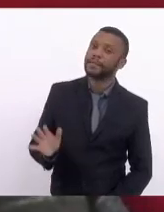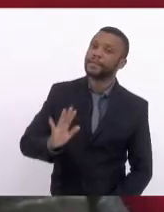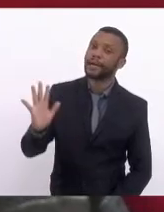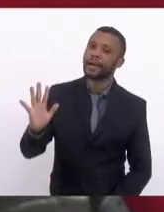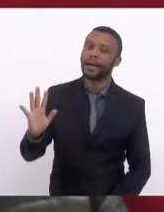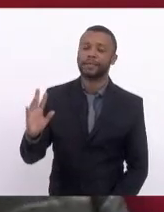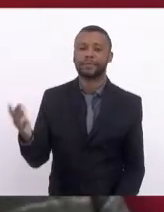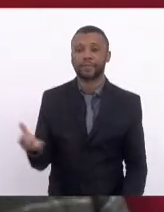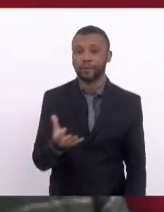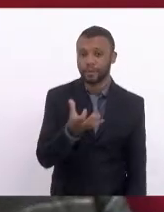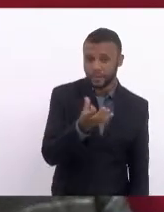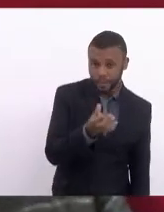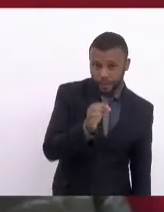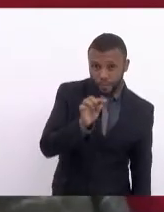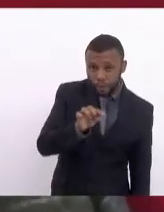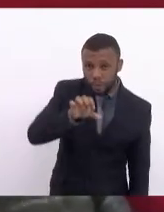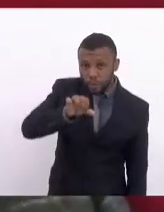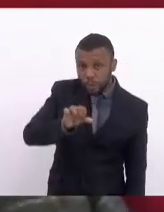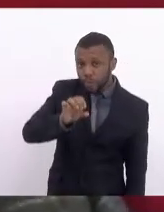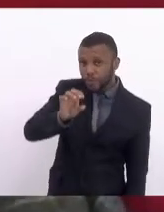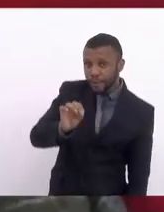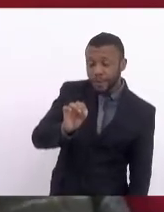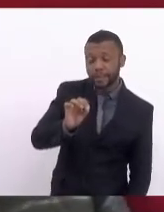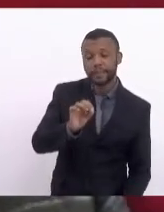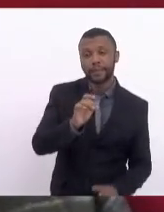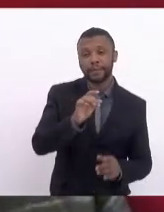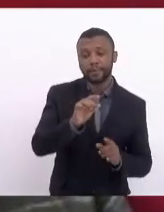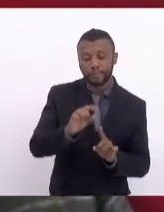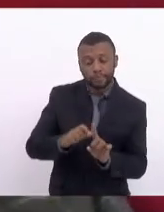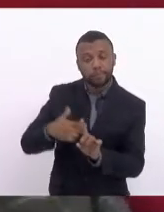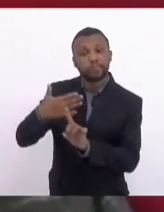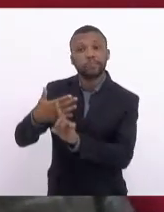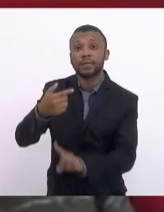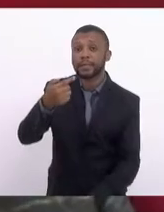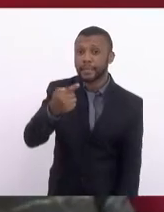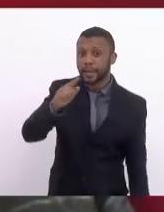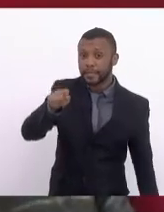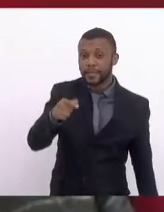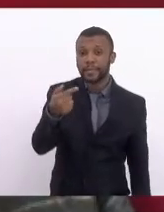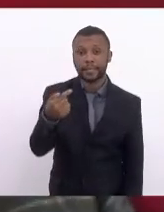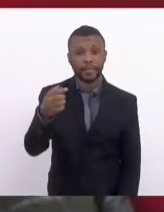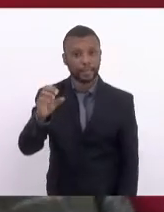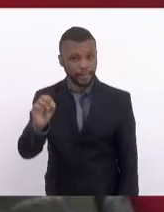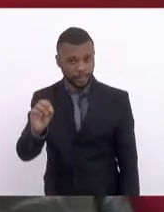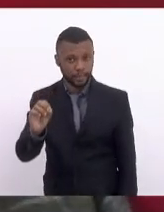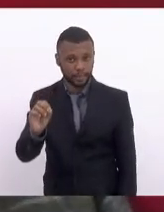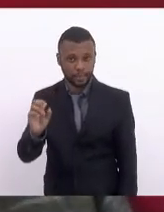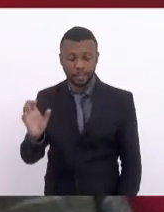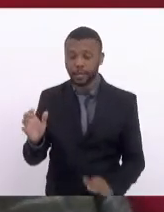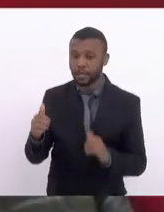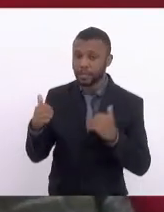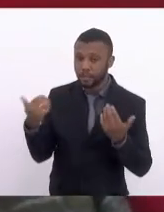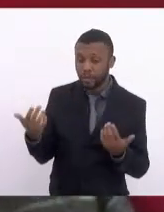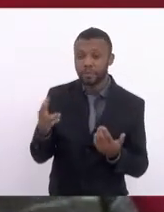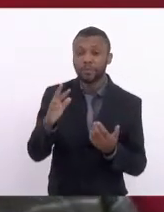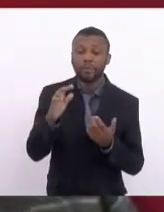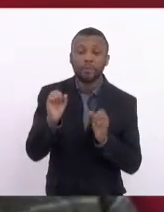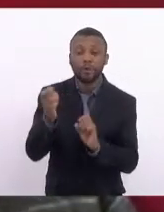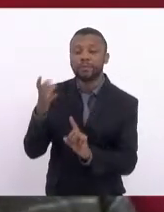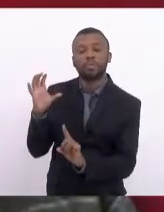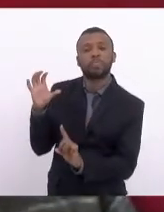de 6,90 para 7,70. Isso vai importar num aumento de